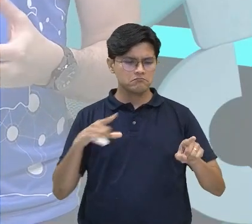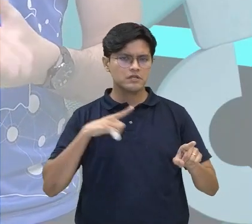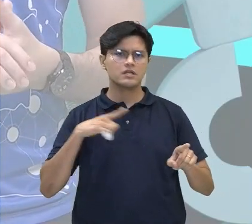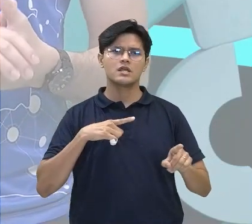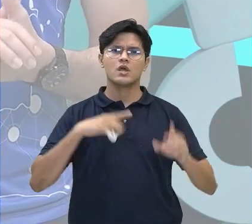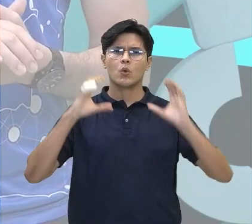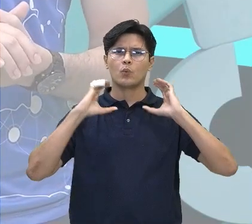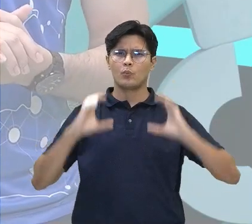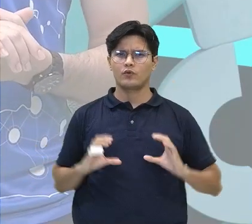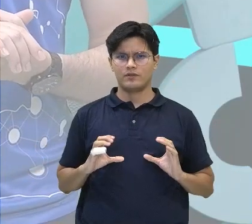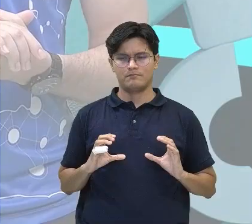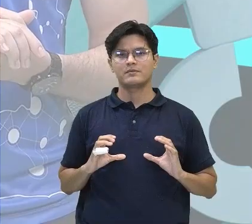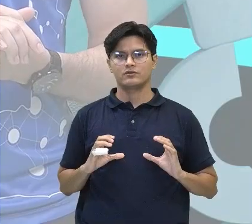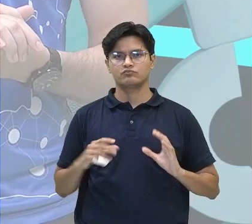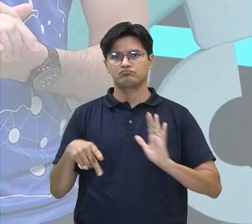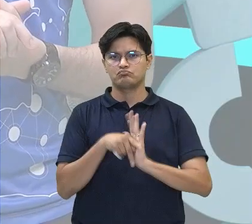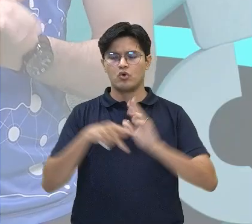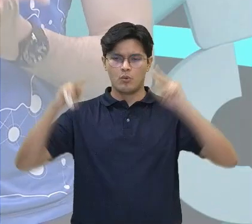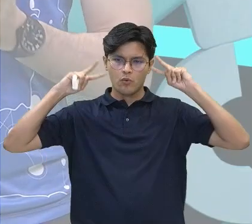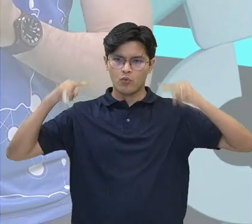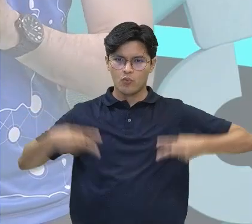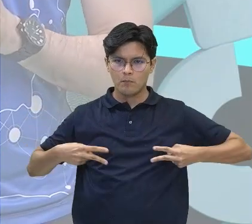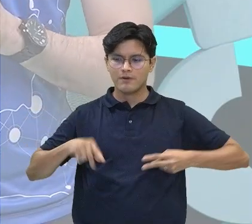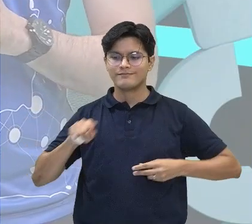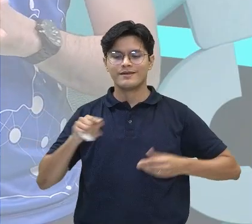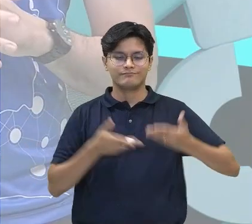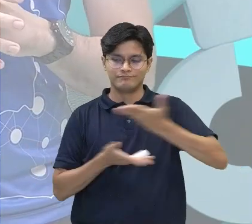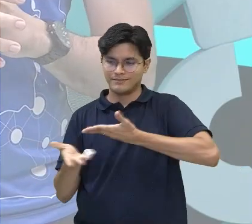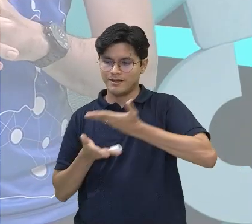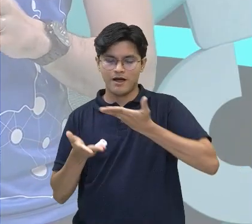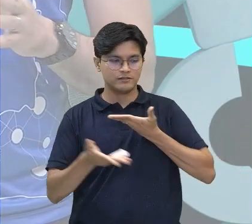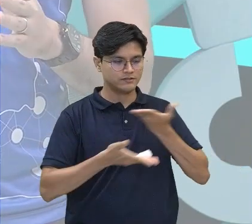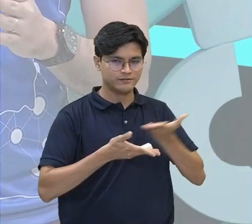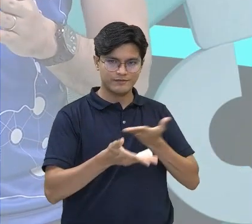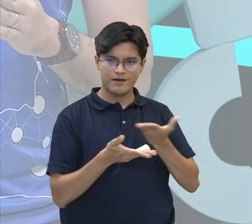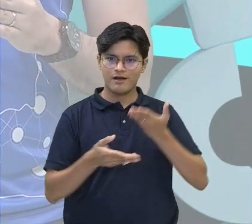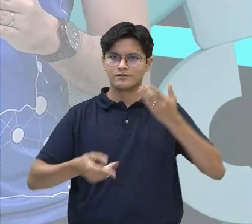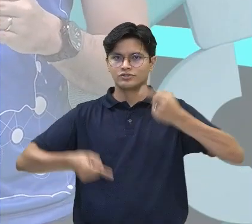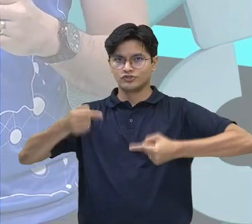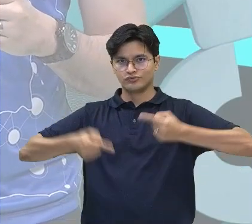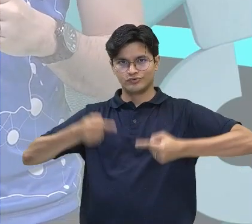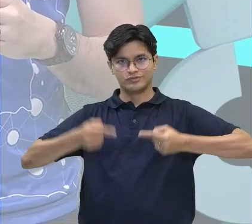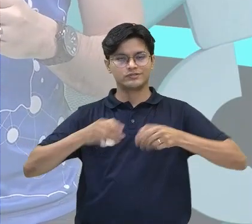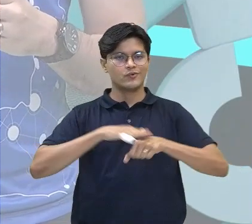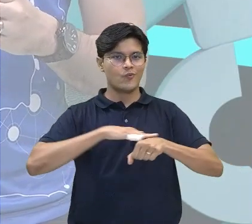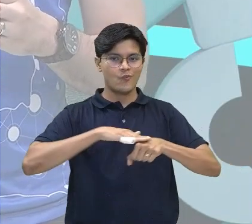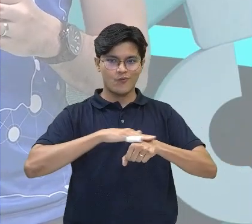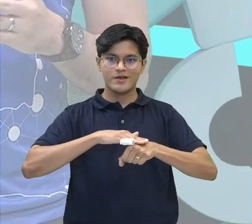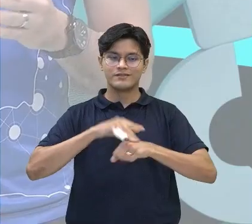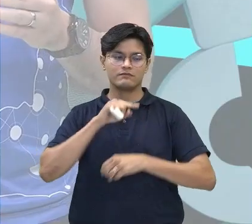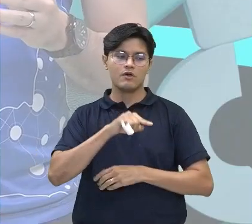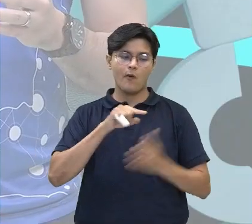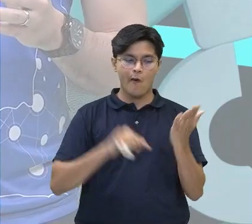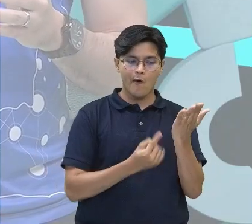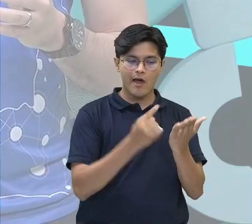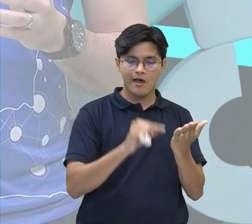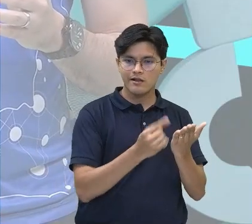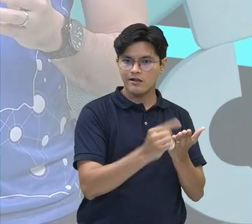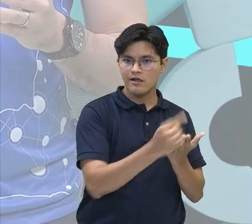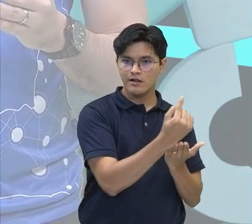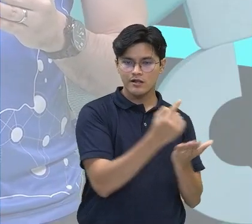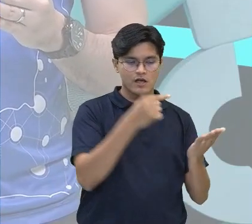humanos por meio da interação entre a agulha e o novelo de linha. Afinal de contas, a agulha, enquanto perfura a linha, ela